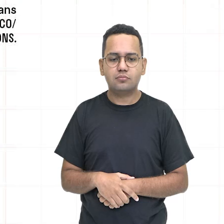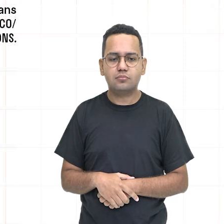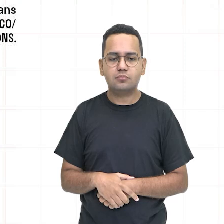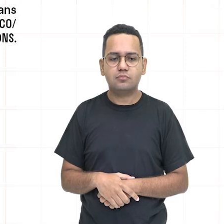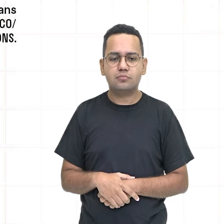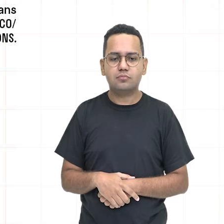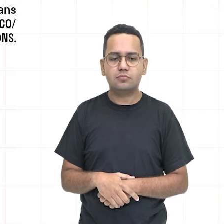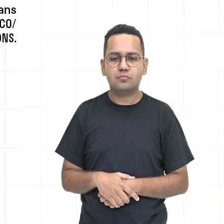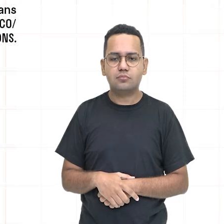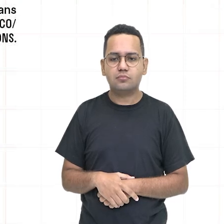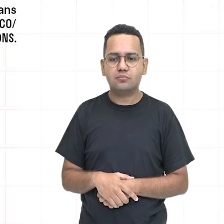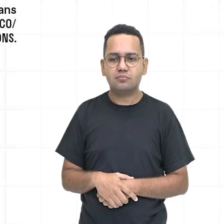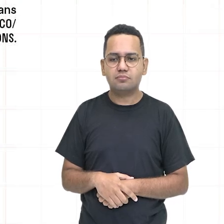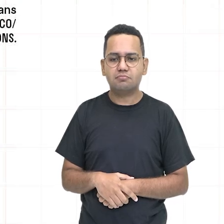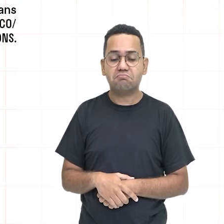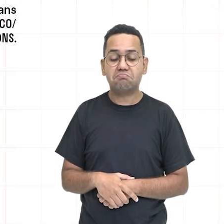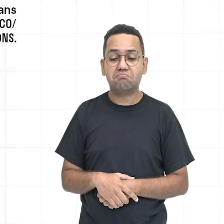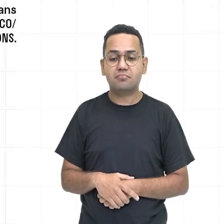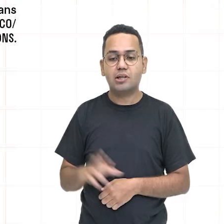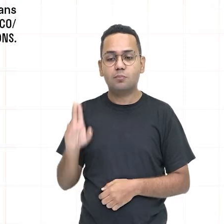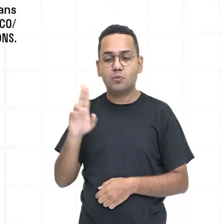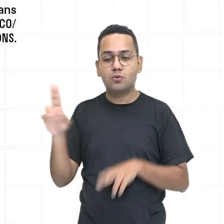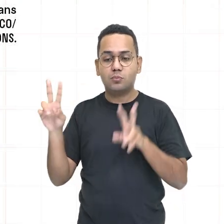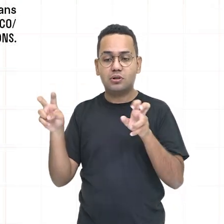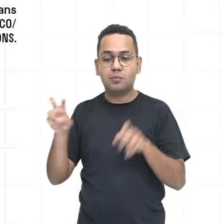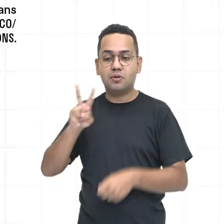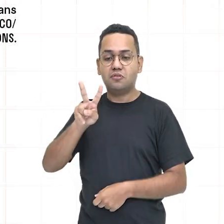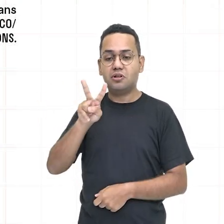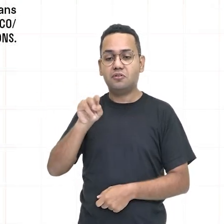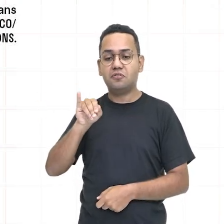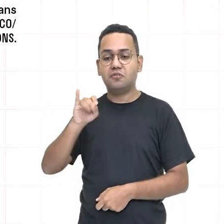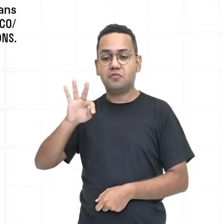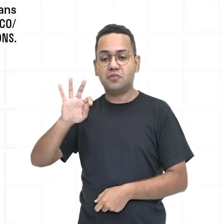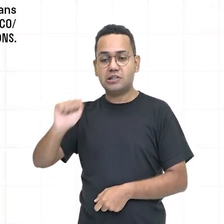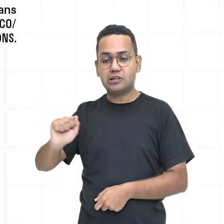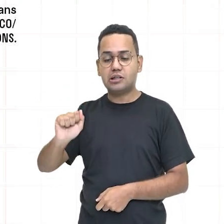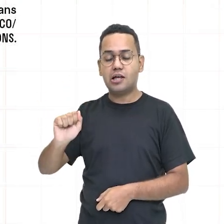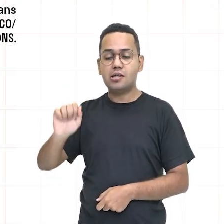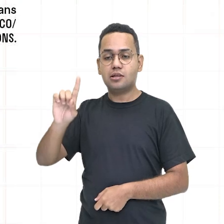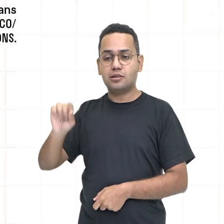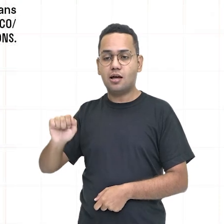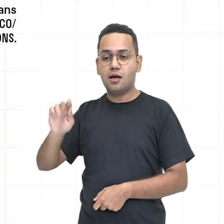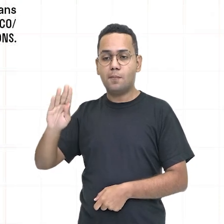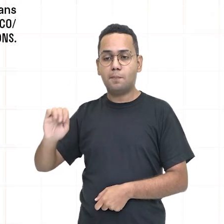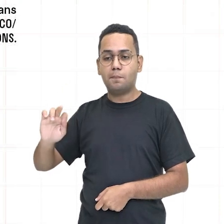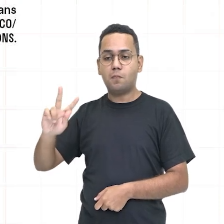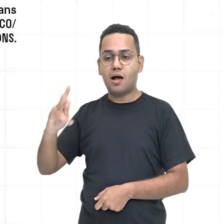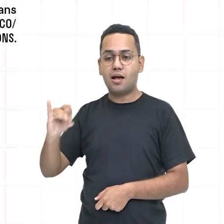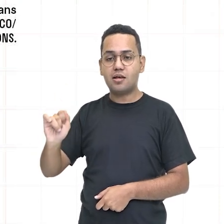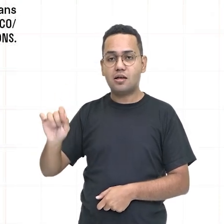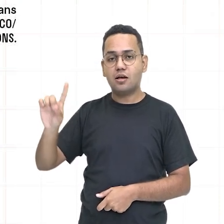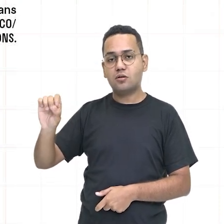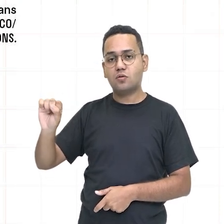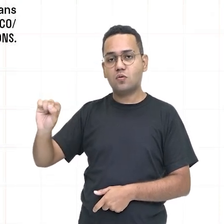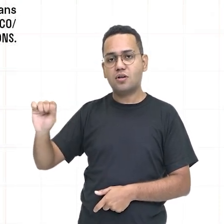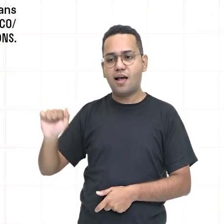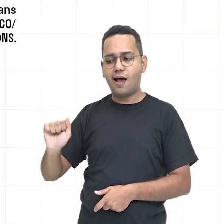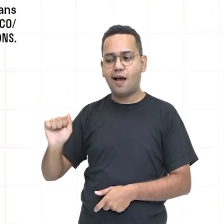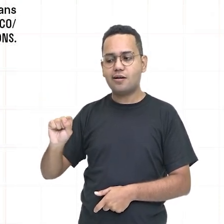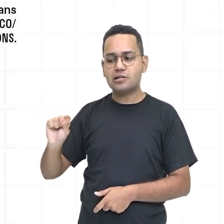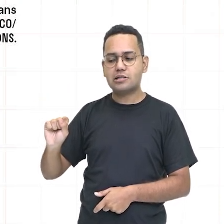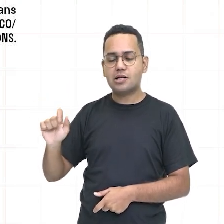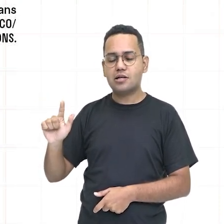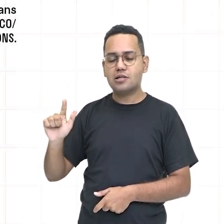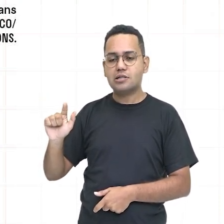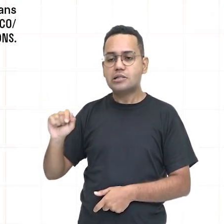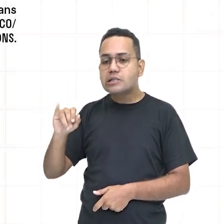Baía dos Assassinos. Então isso aí retrata um dos primeiros encontros ali entre a